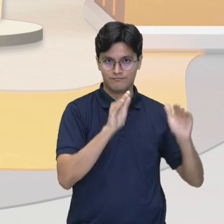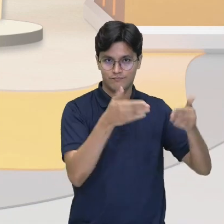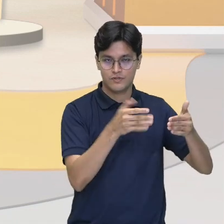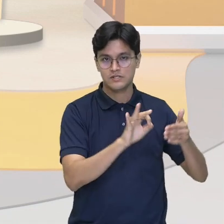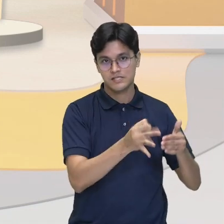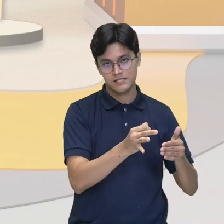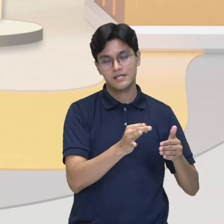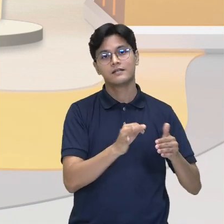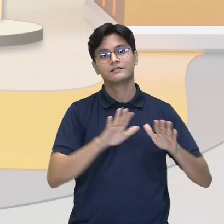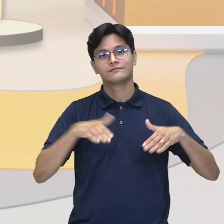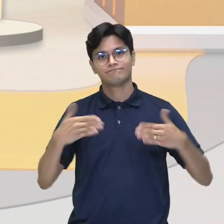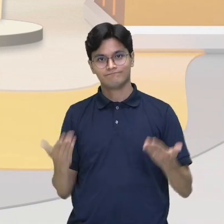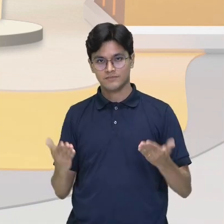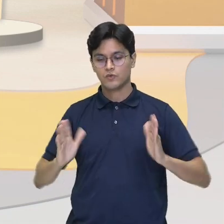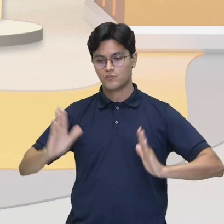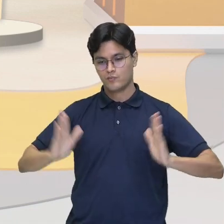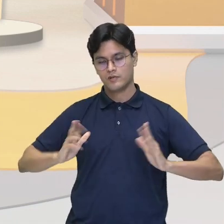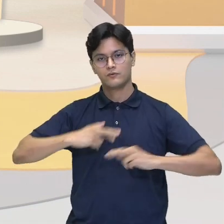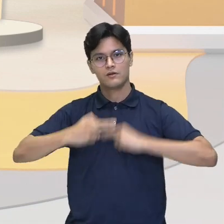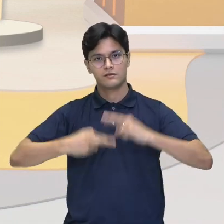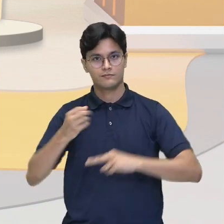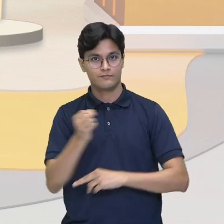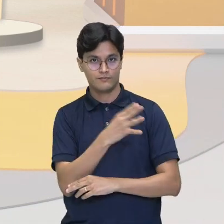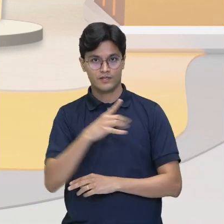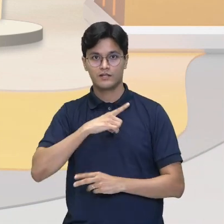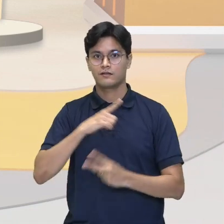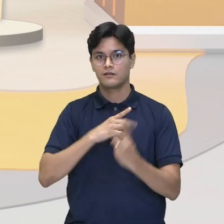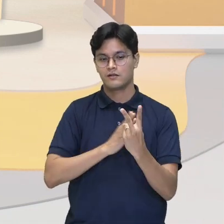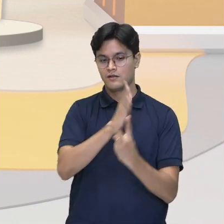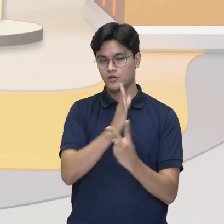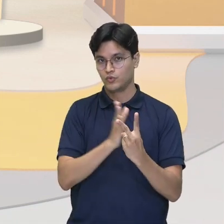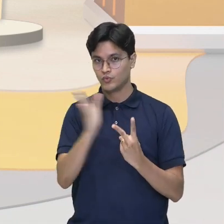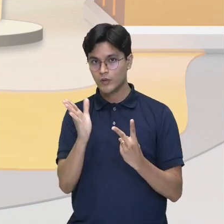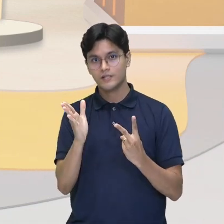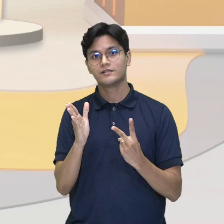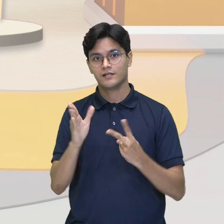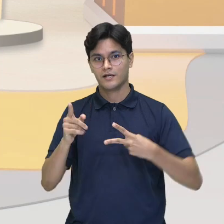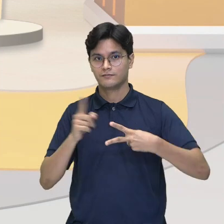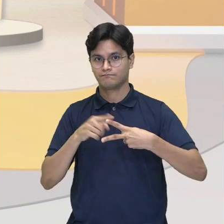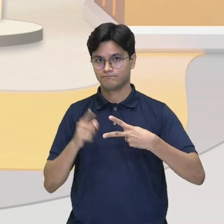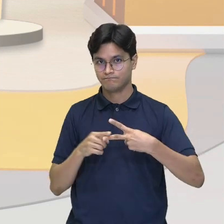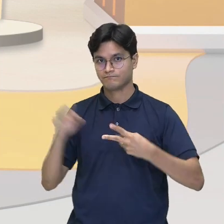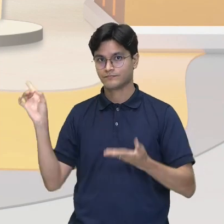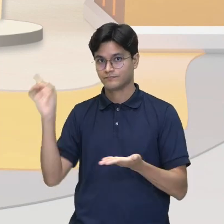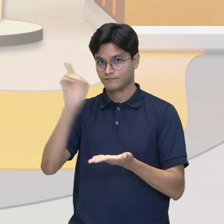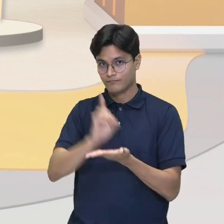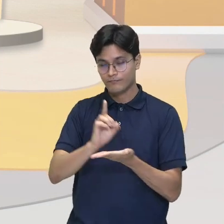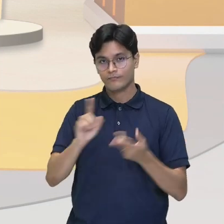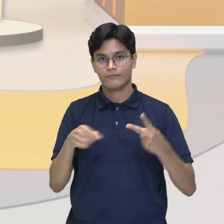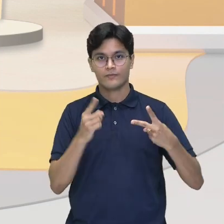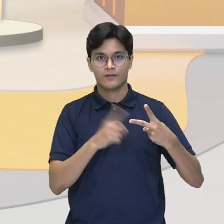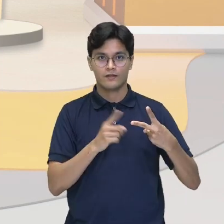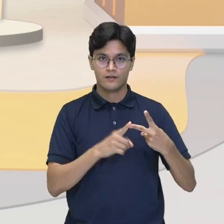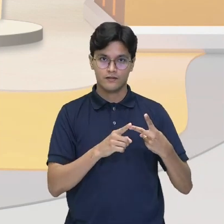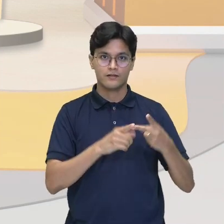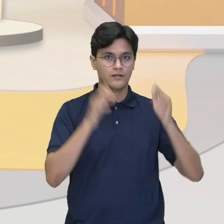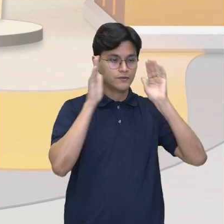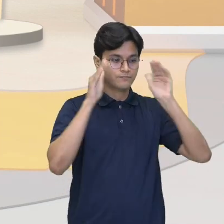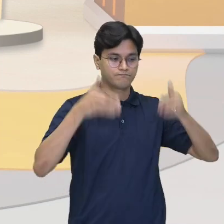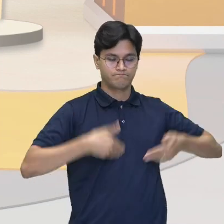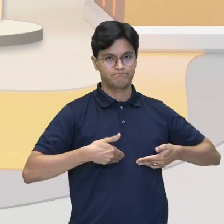essa dualidade em que é o certo e o que é o errado, né? Essa dualidade entre o religioso e